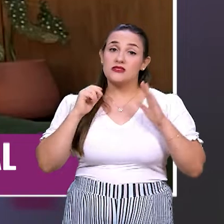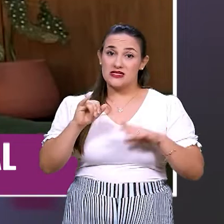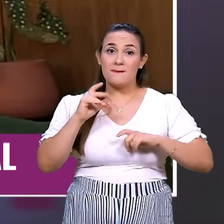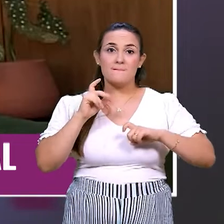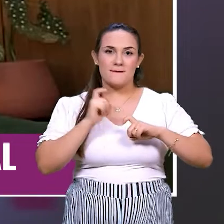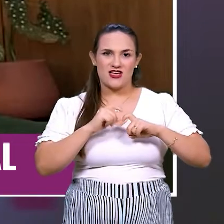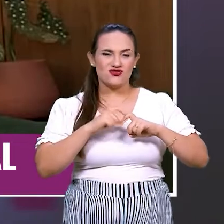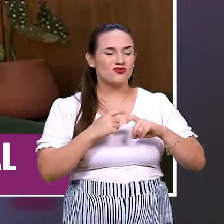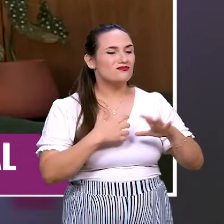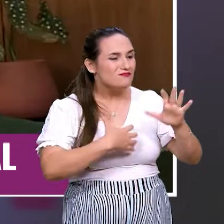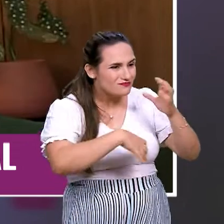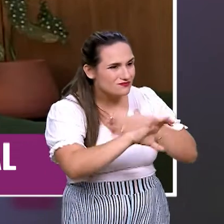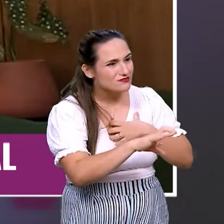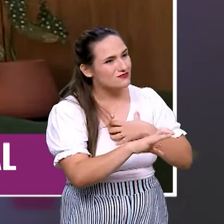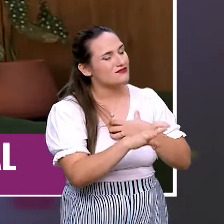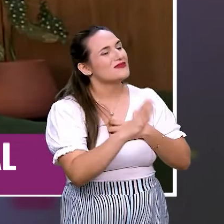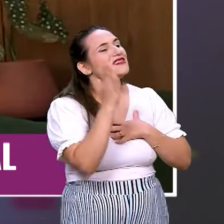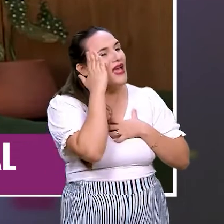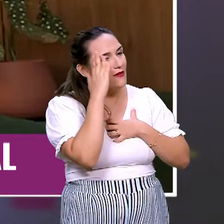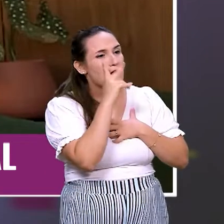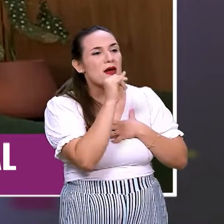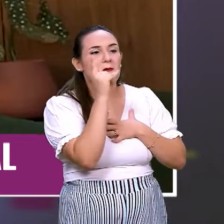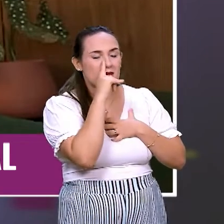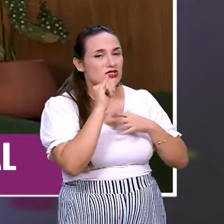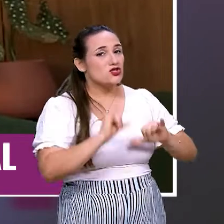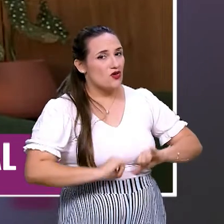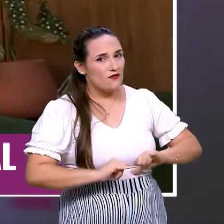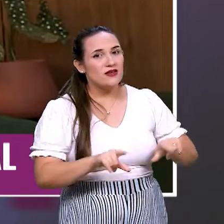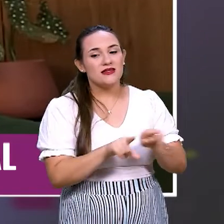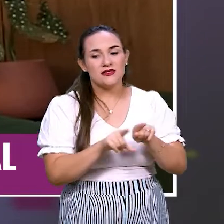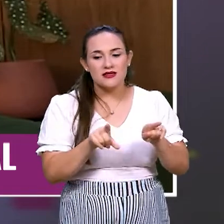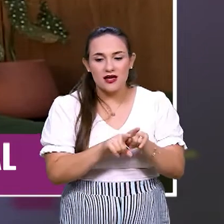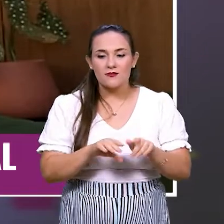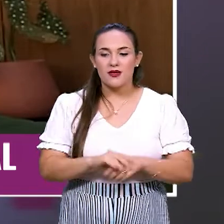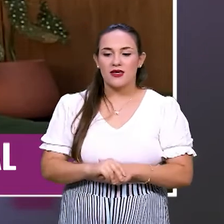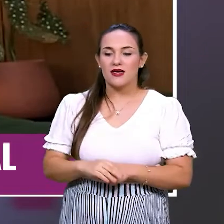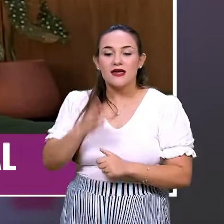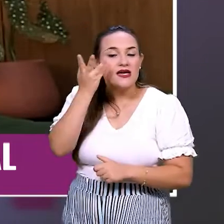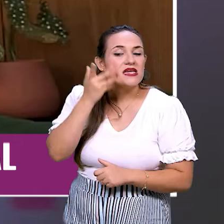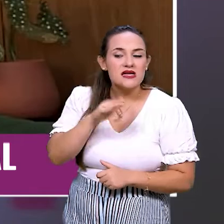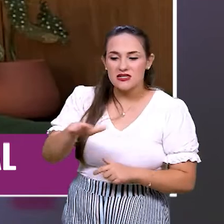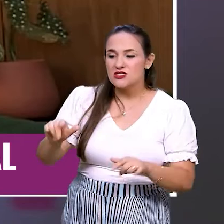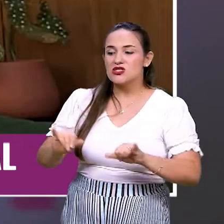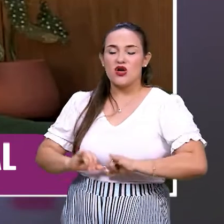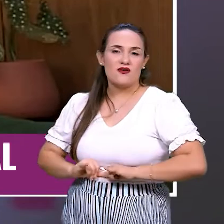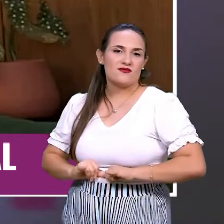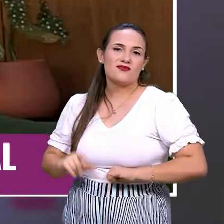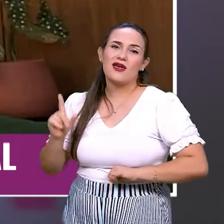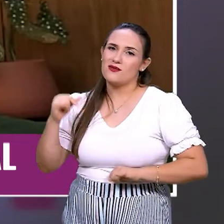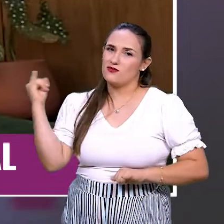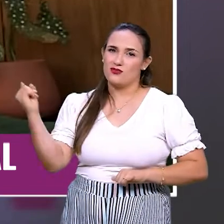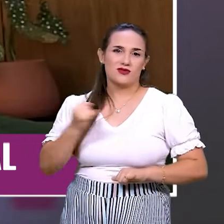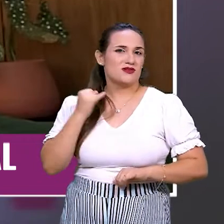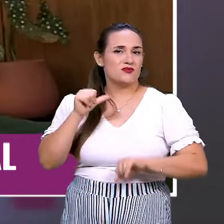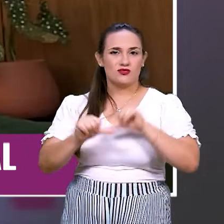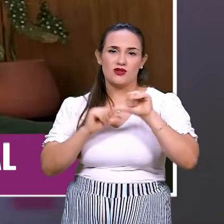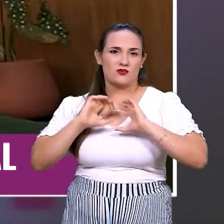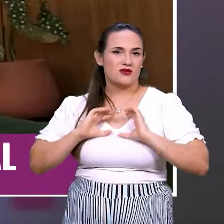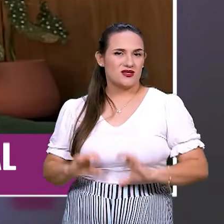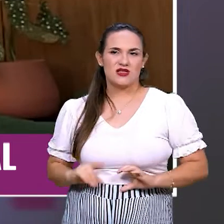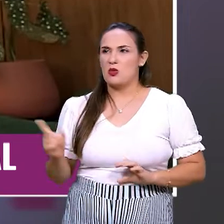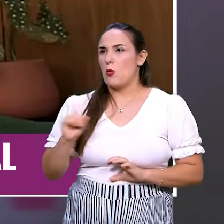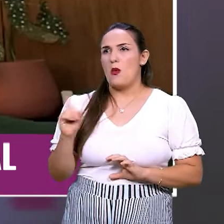poder ser empático, né? Entender o sofrimento desses pais e entender o sofrimento dessa criança é fundamental para a gente entender que a gente precisa mudar o